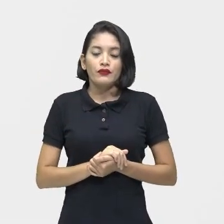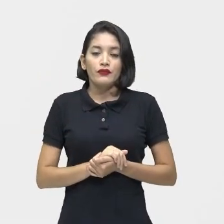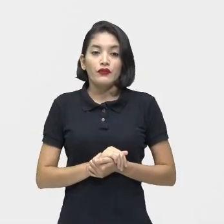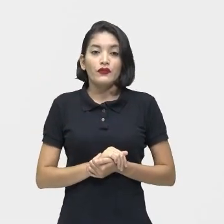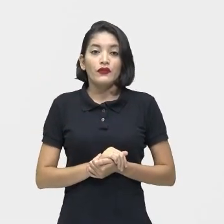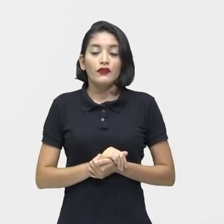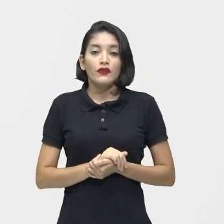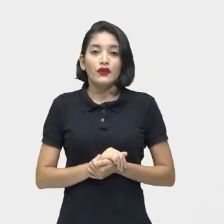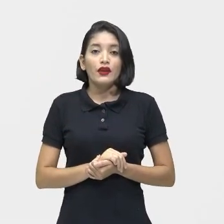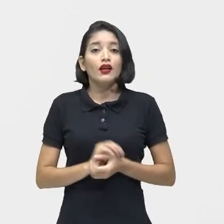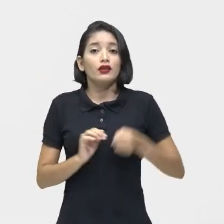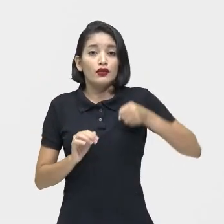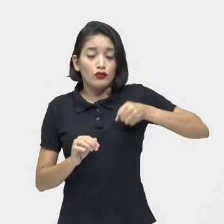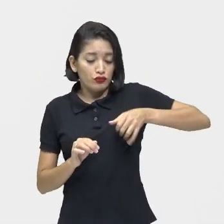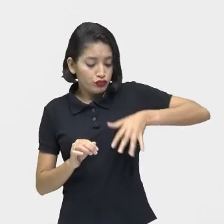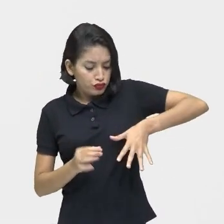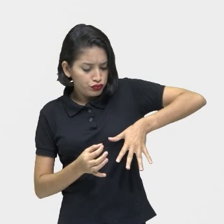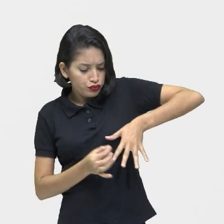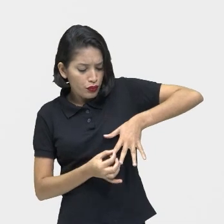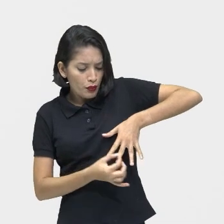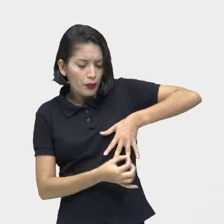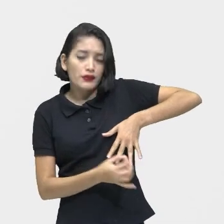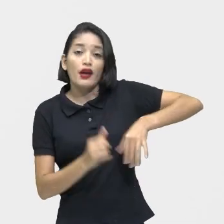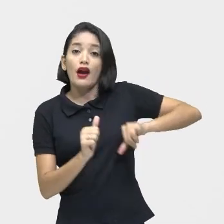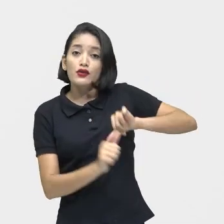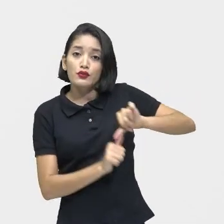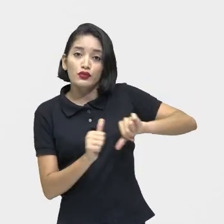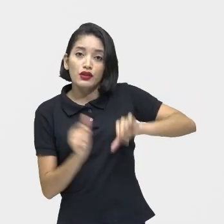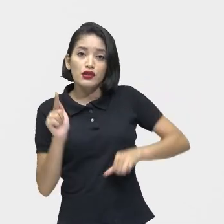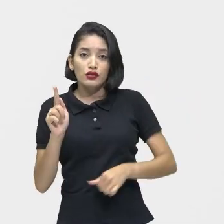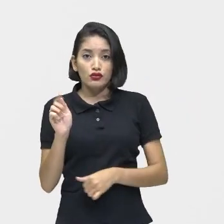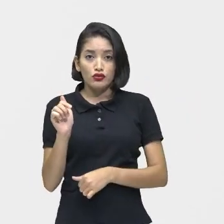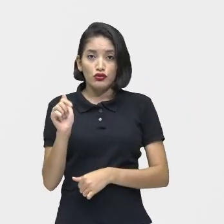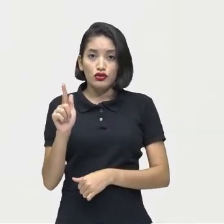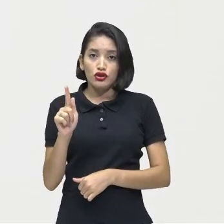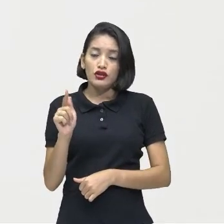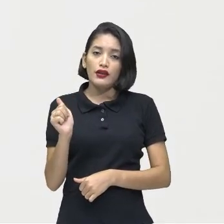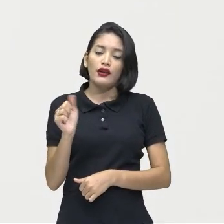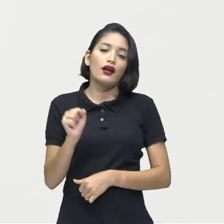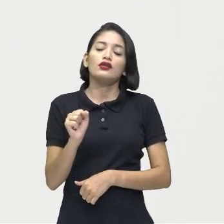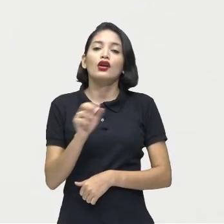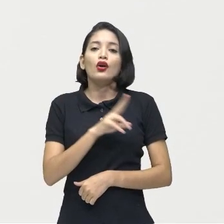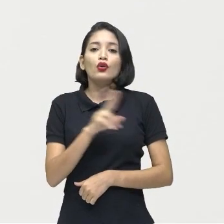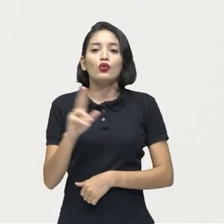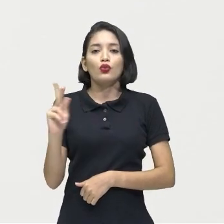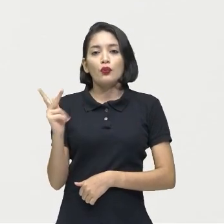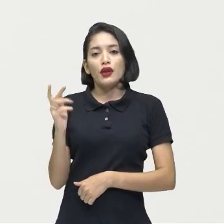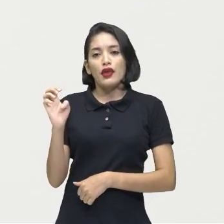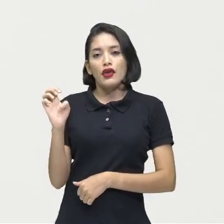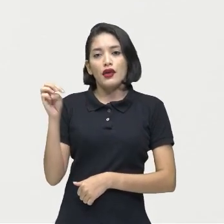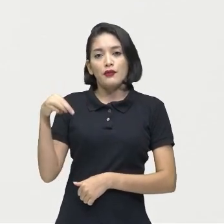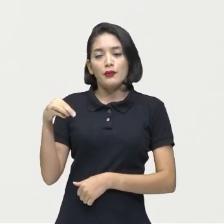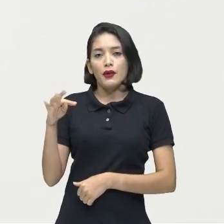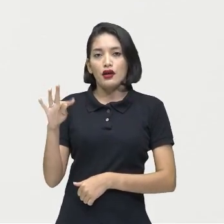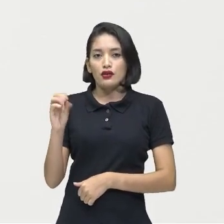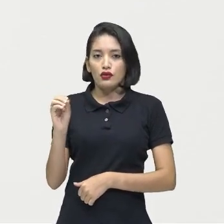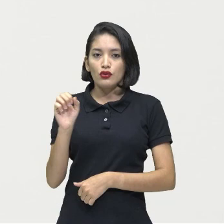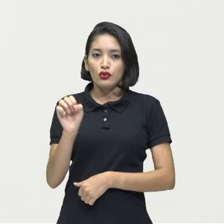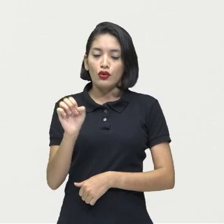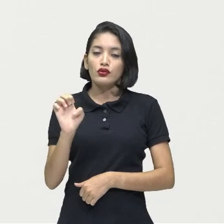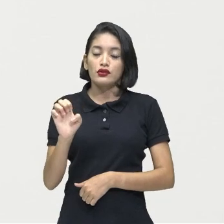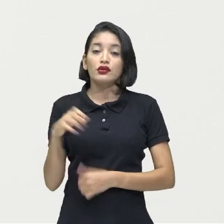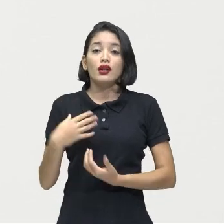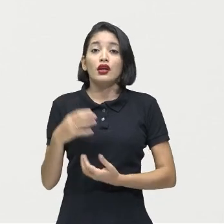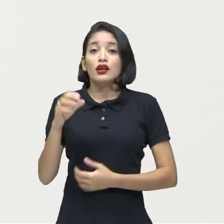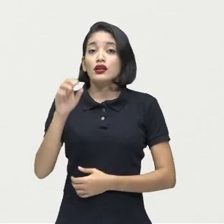Nos alvéolos ocorrem ali as trocas gasosas, um processo que é denominado aqui, ó, de hematose. O oxigênio presente